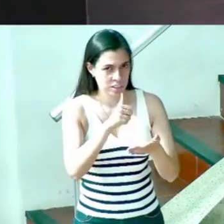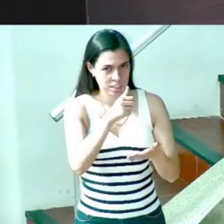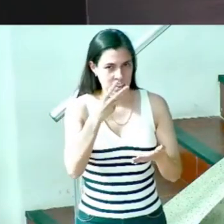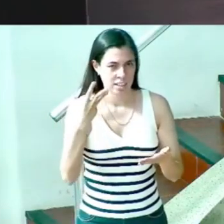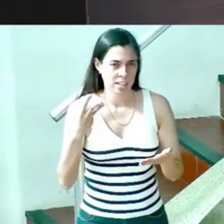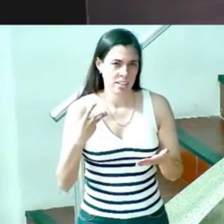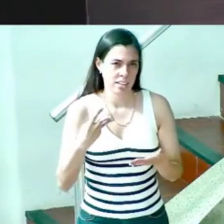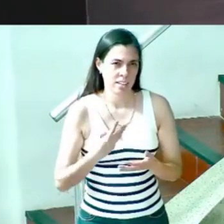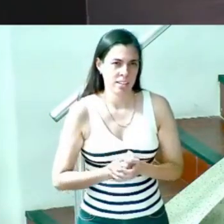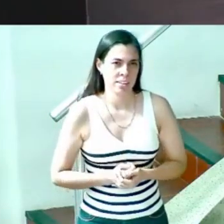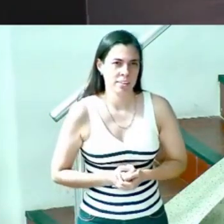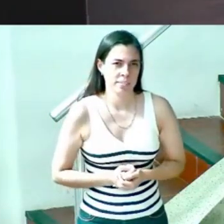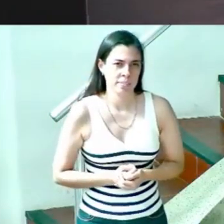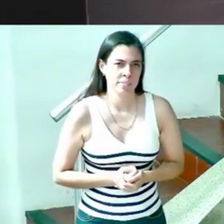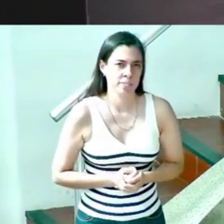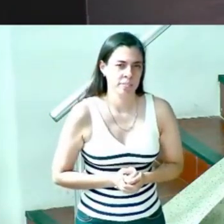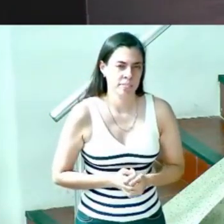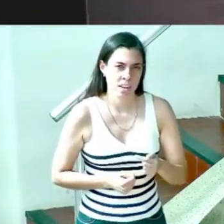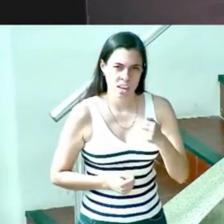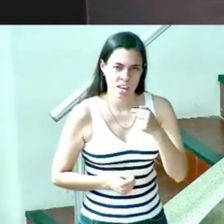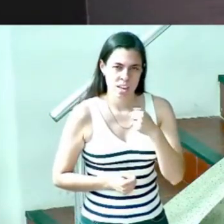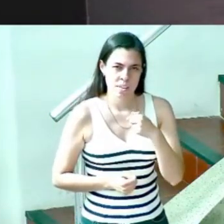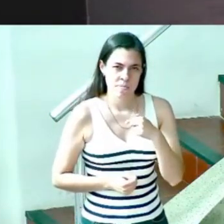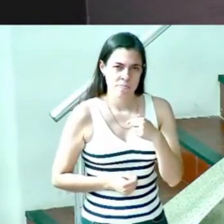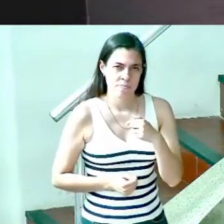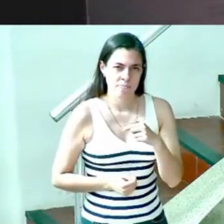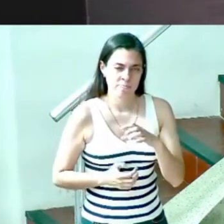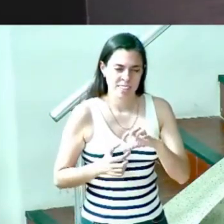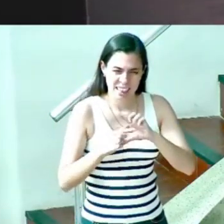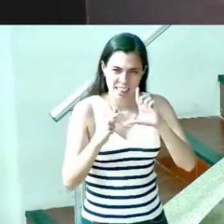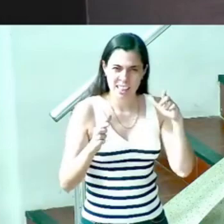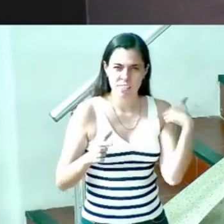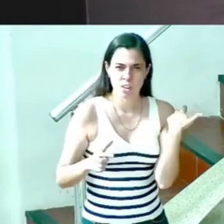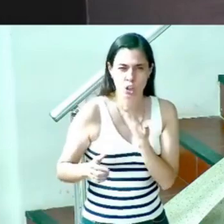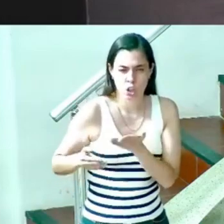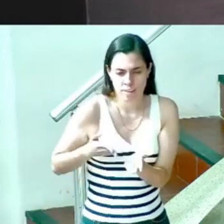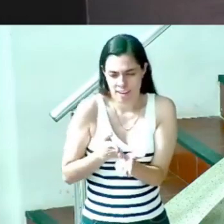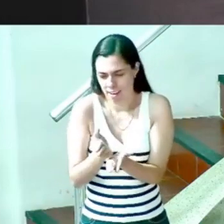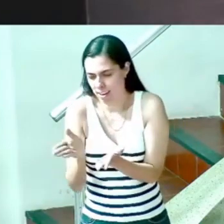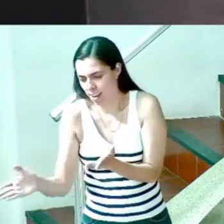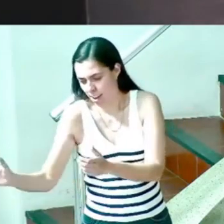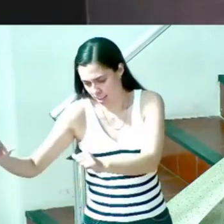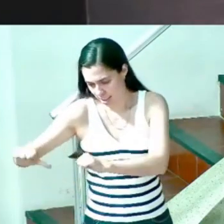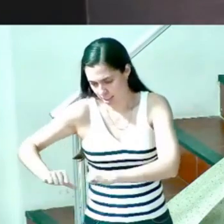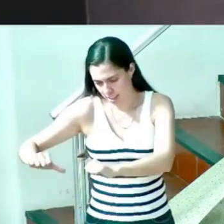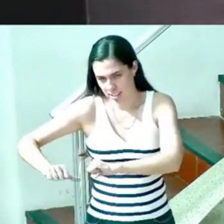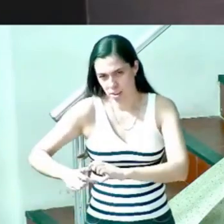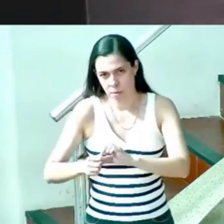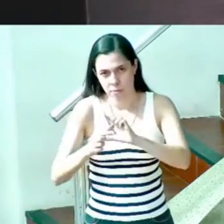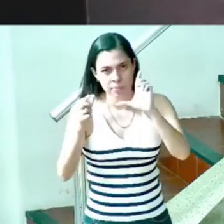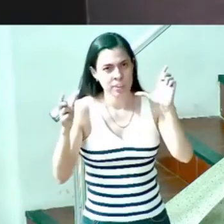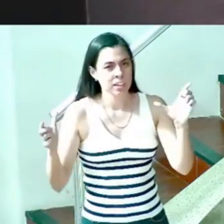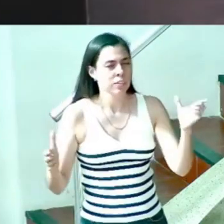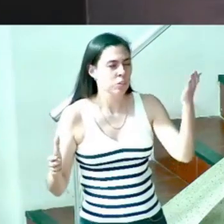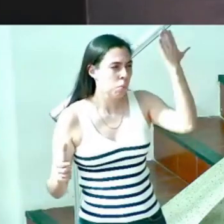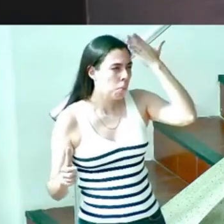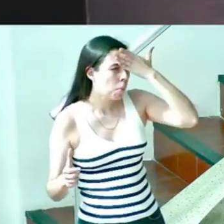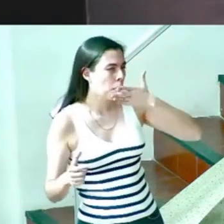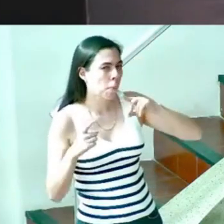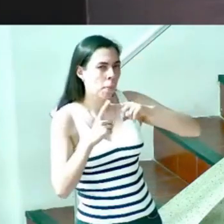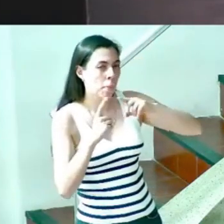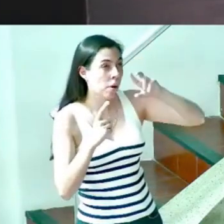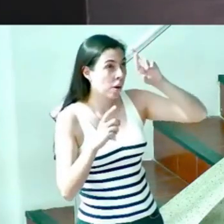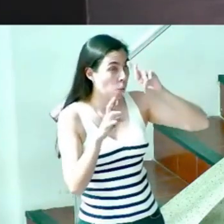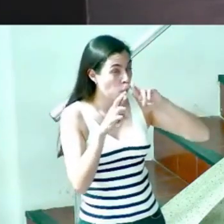não cair em tentação, mas livra-nos do mal, pois teu é o reino,